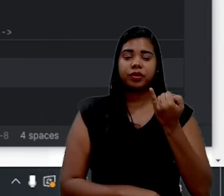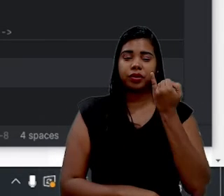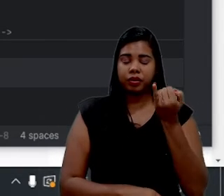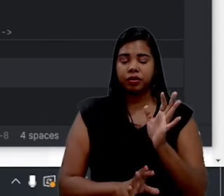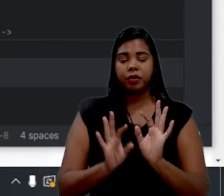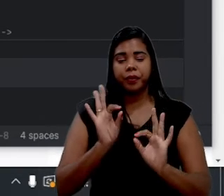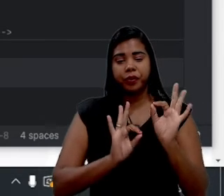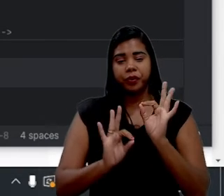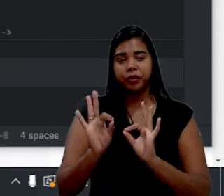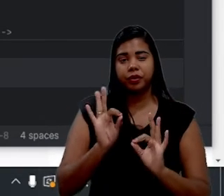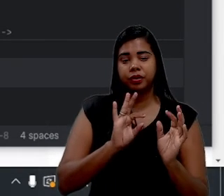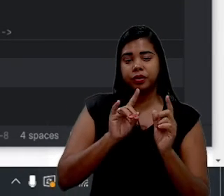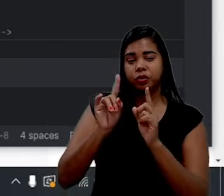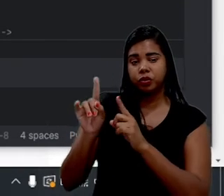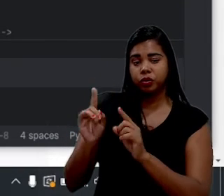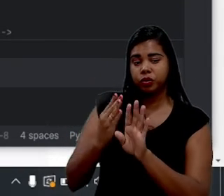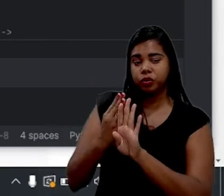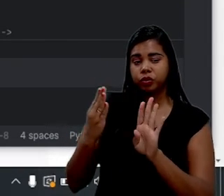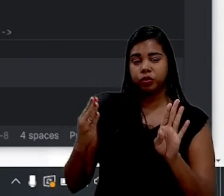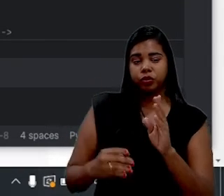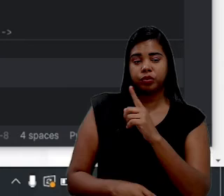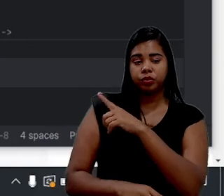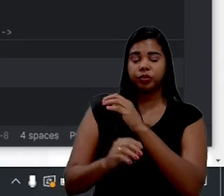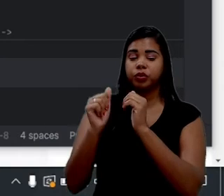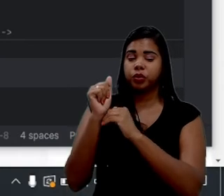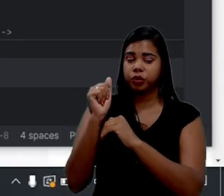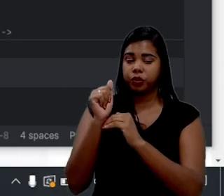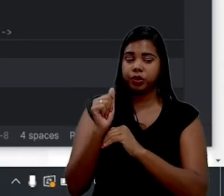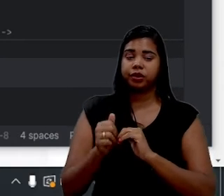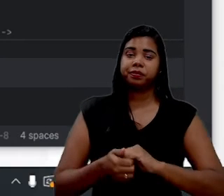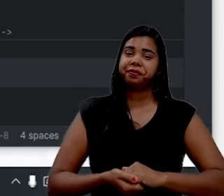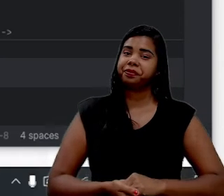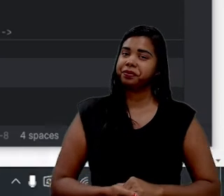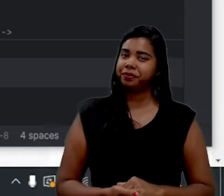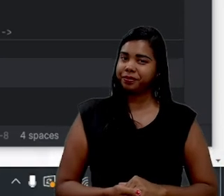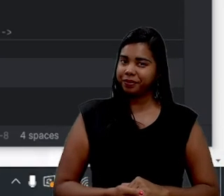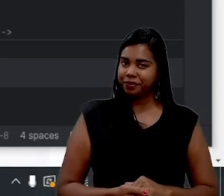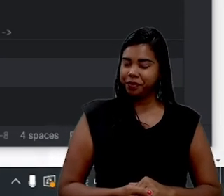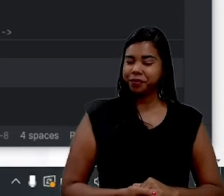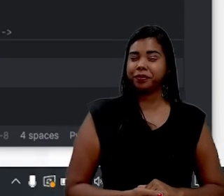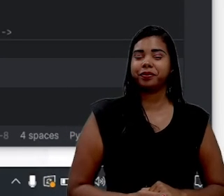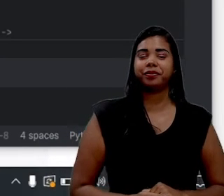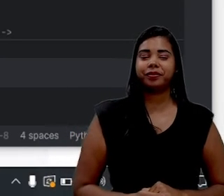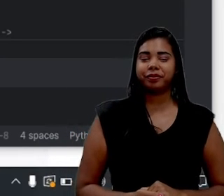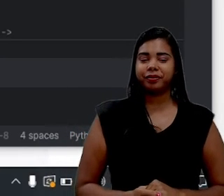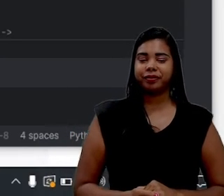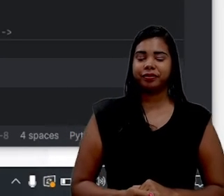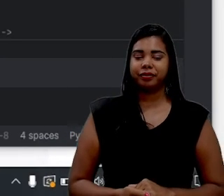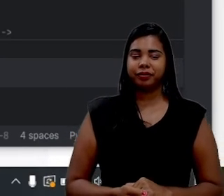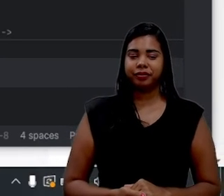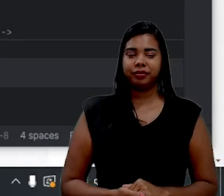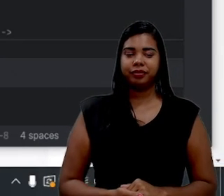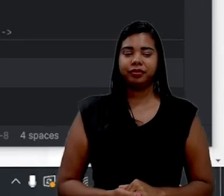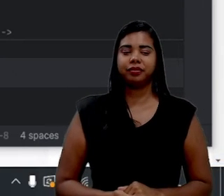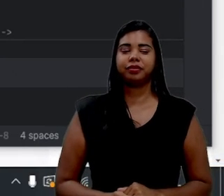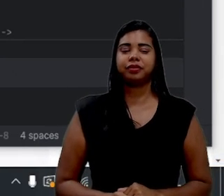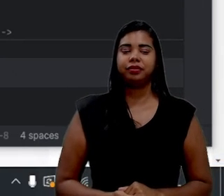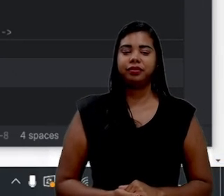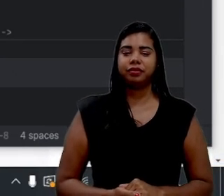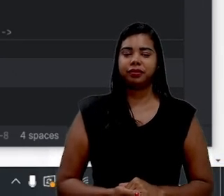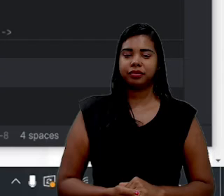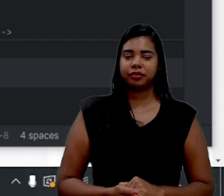arrumadinho, indentado, como está aí no código, né? Então vamos aqui adiante. Deixa eu ver aqui, está